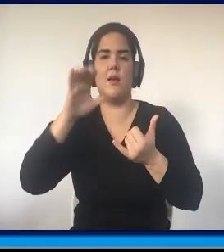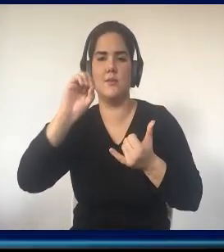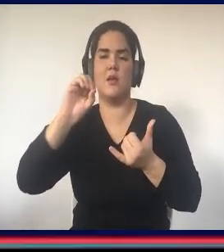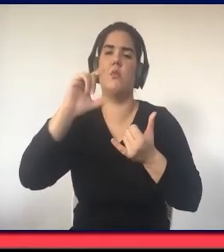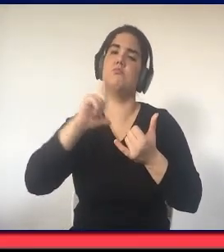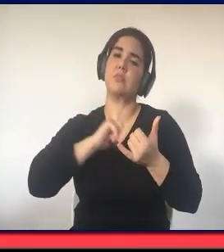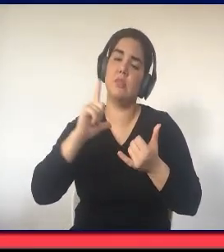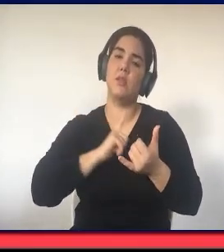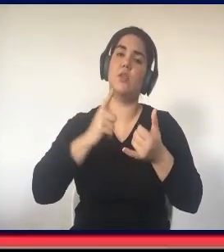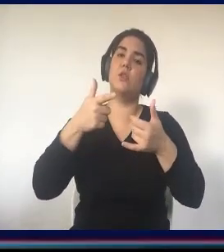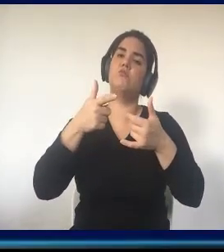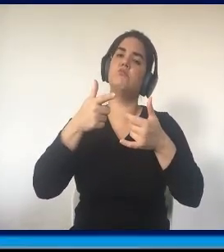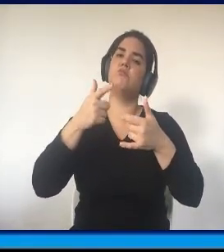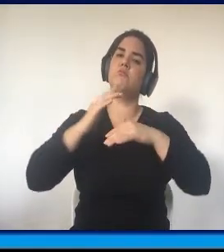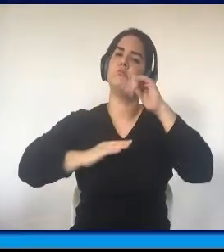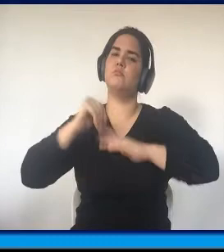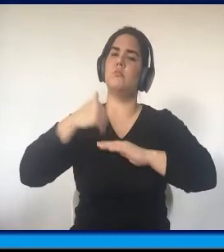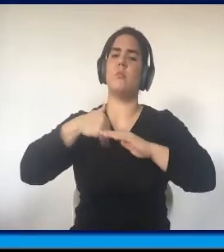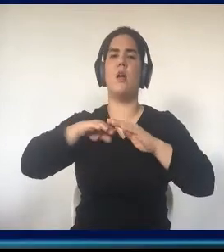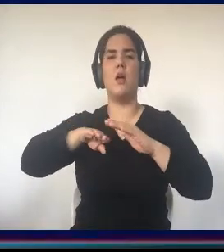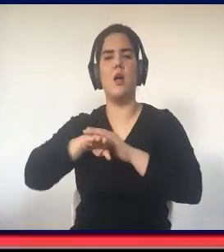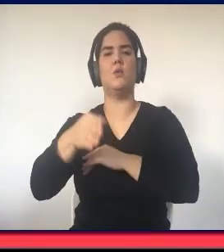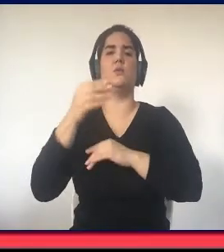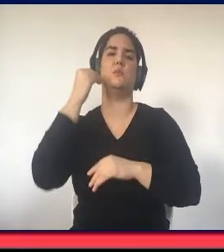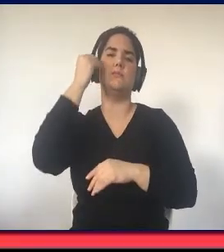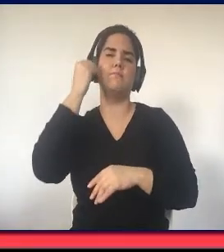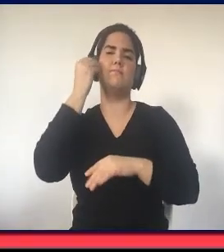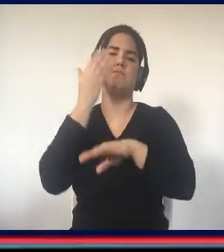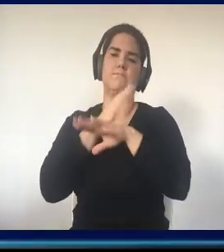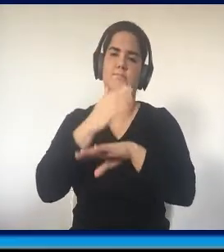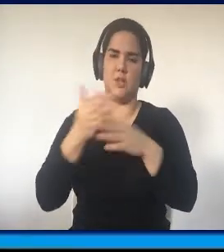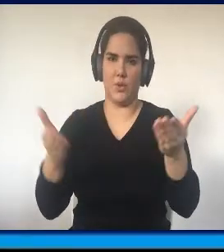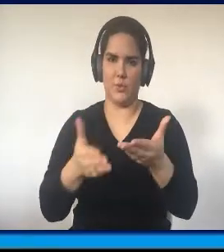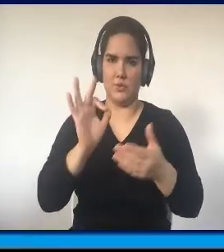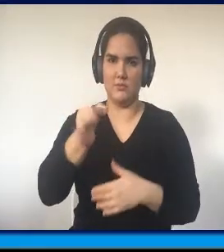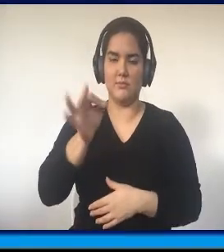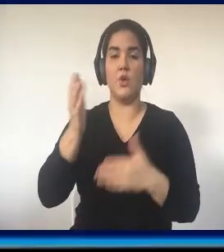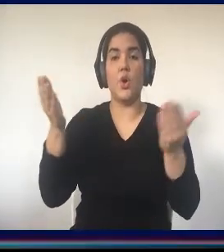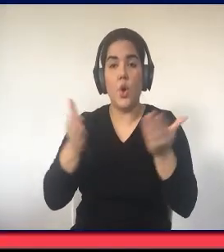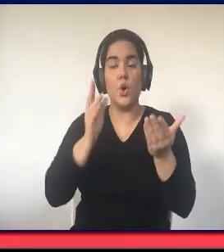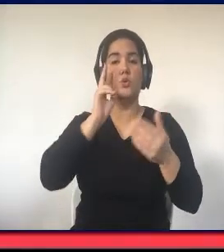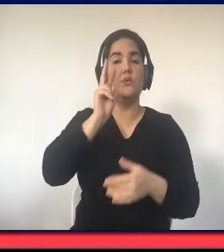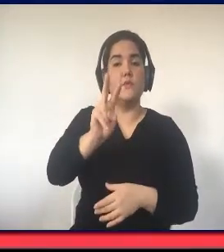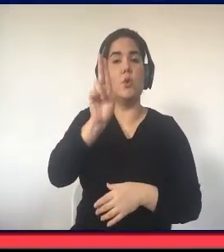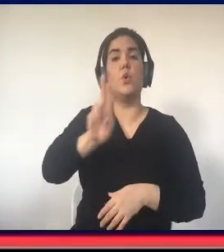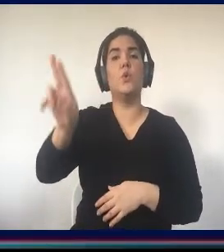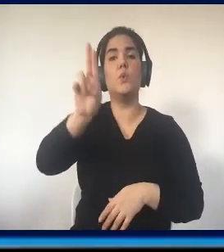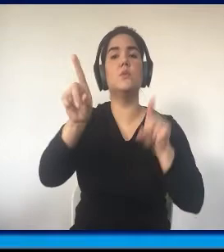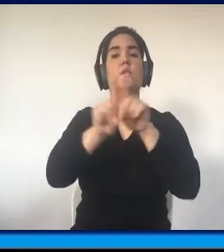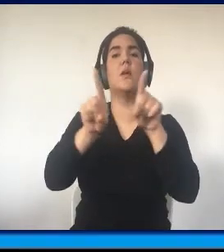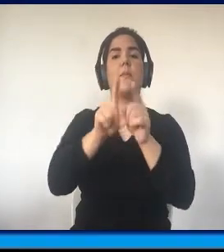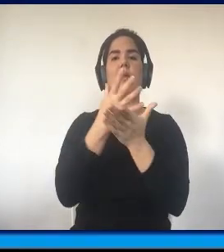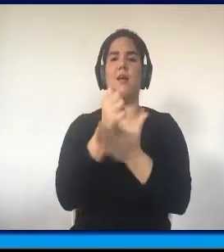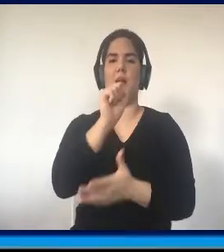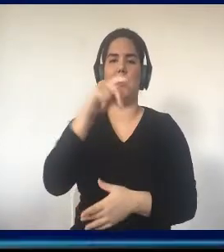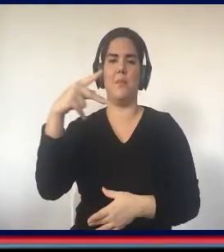essas habilidades em dia, né? Então, hoje a gente vê a utilização do aplicativo Zoom, Meet,